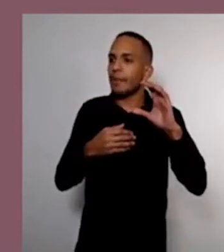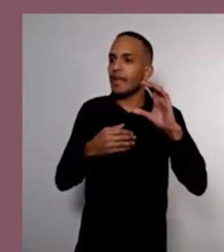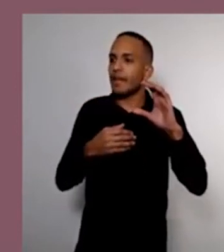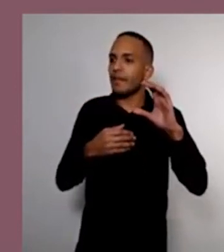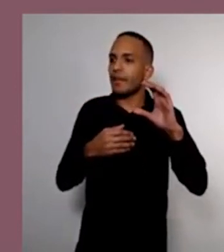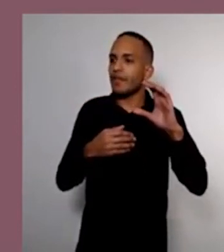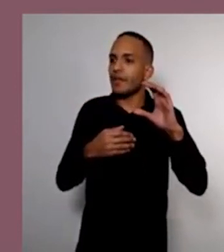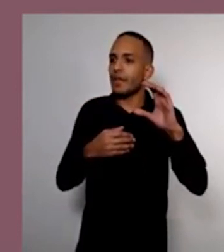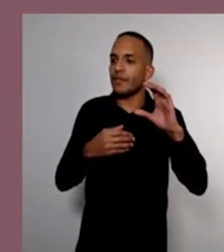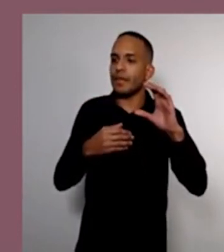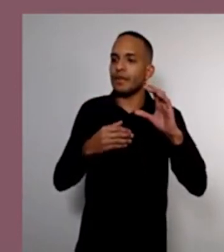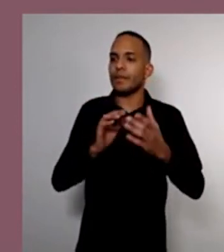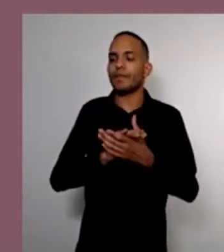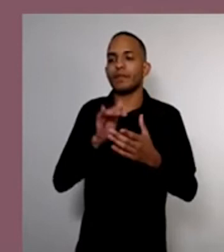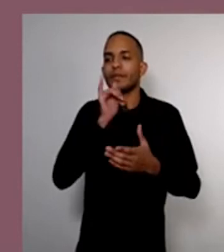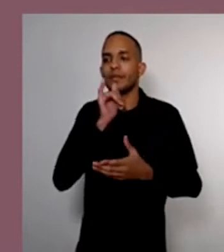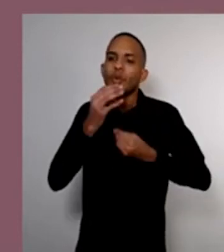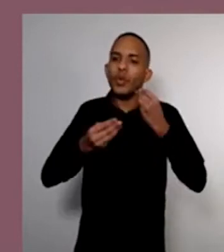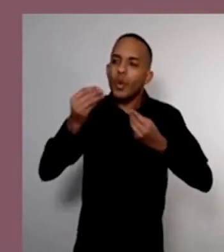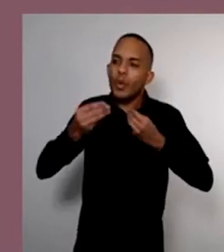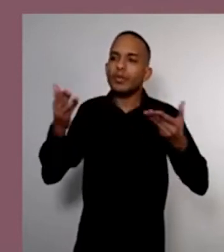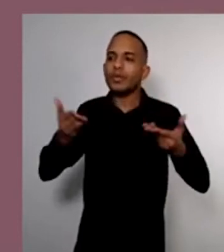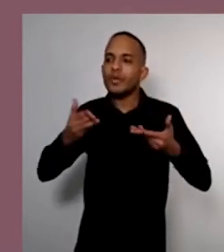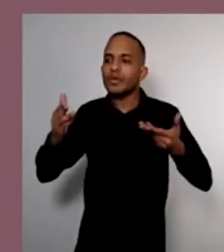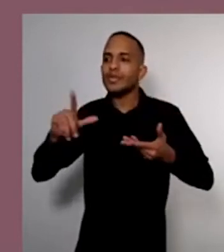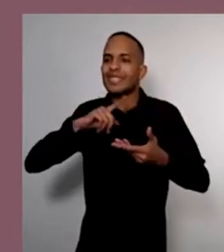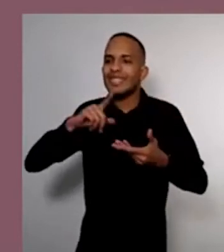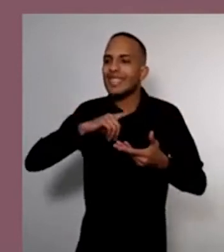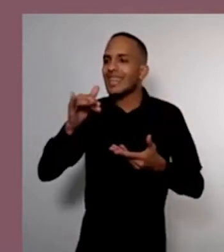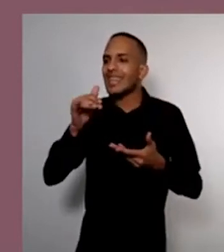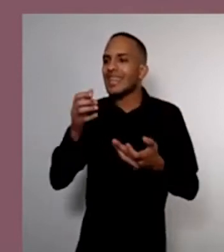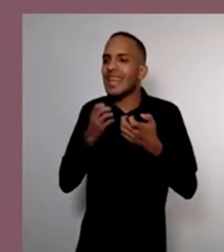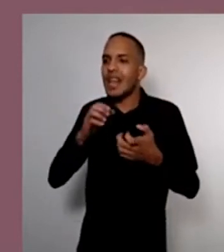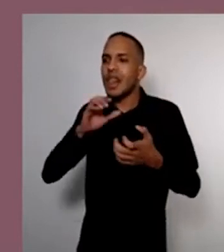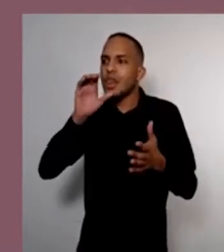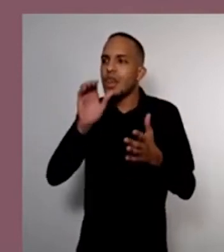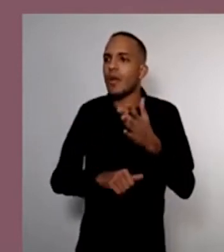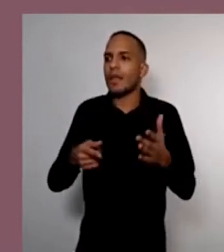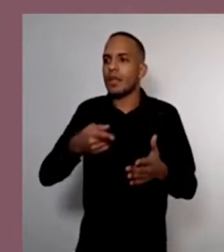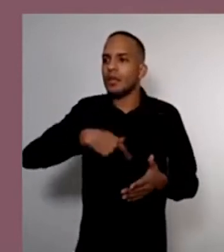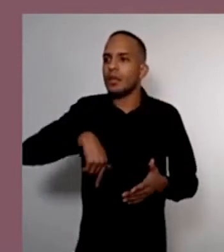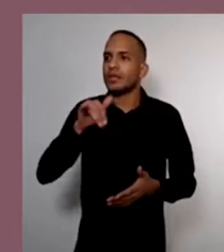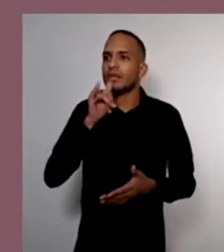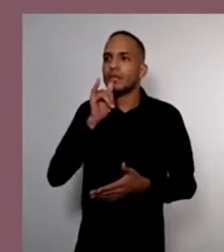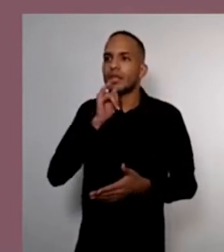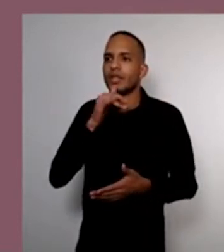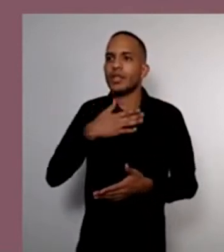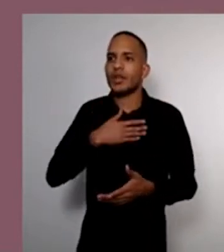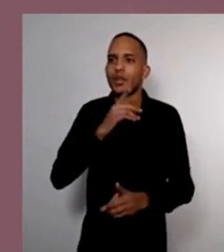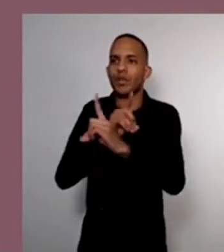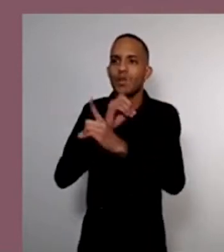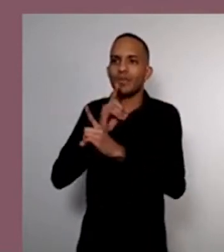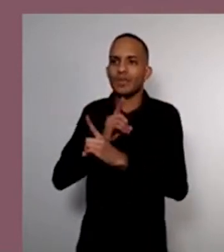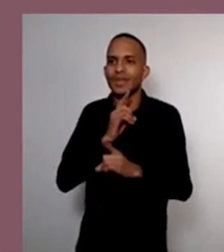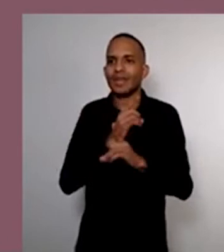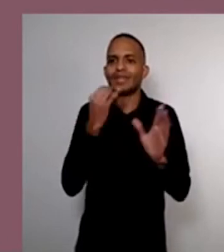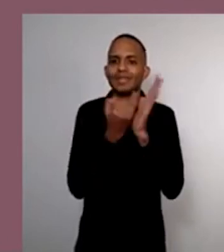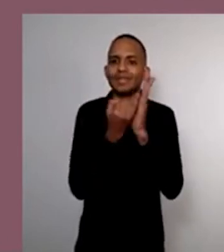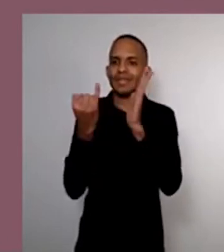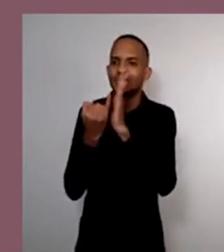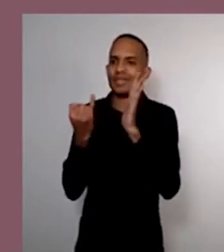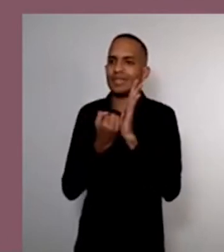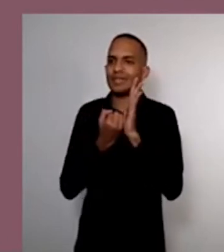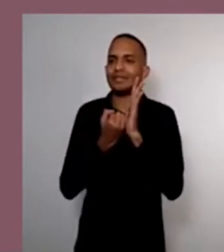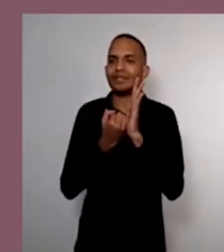isso não, apesar de quererem tanto arrancar a minha identidade, eu vou descobrir a minha identidade na troca com